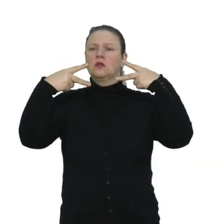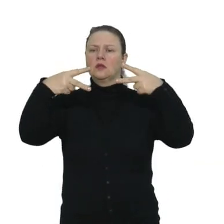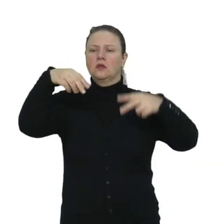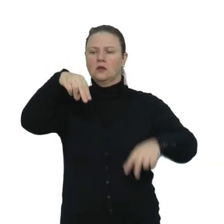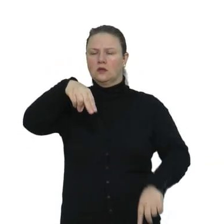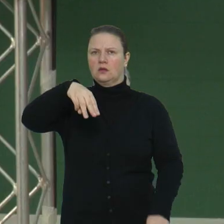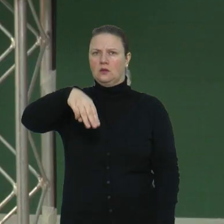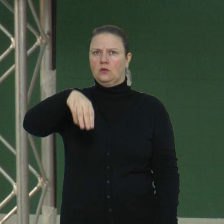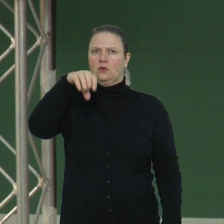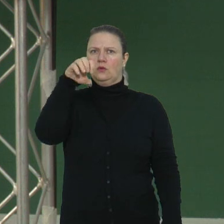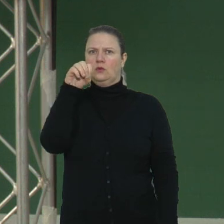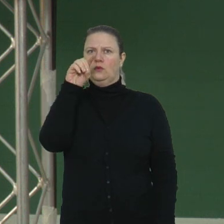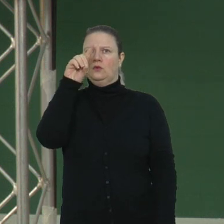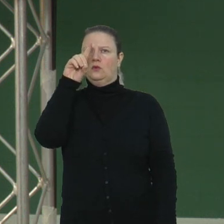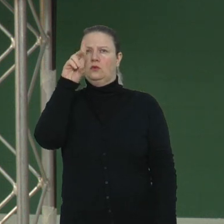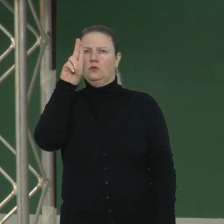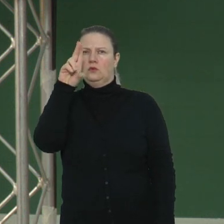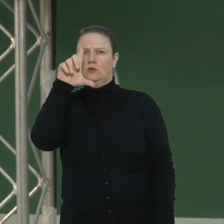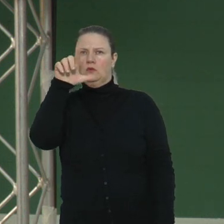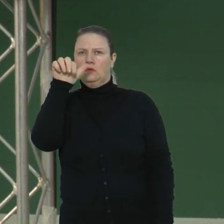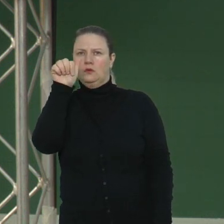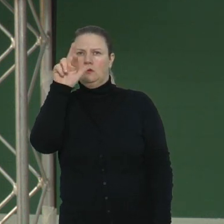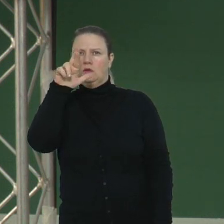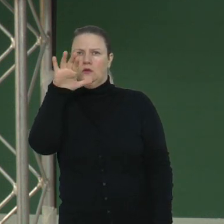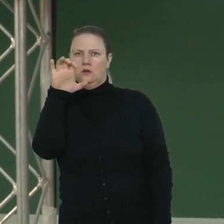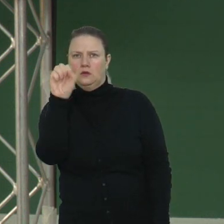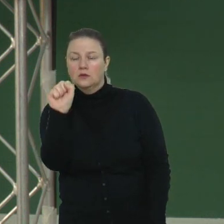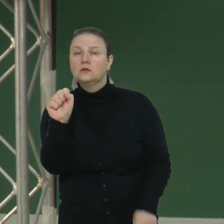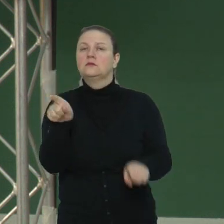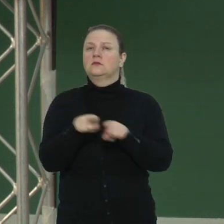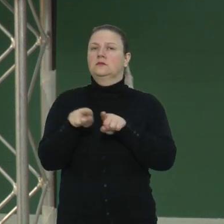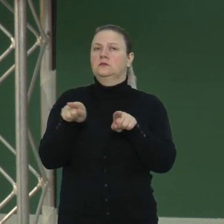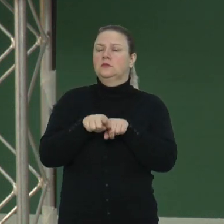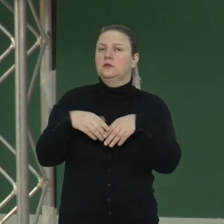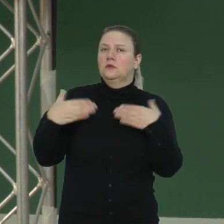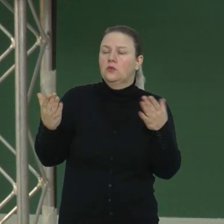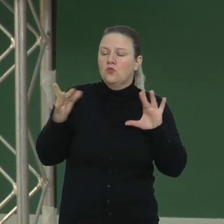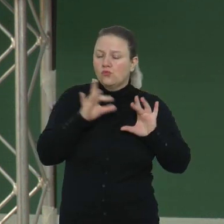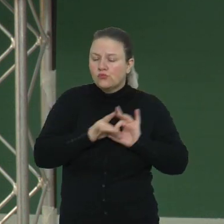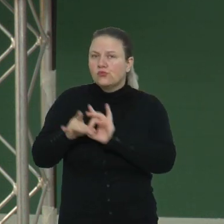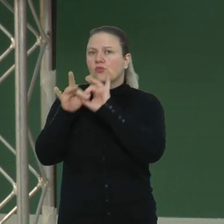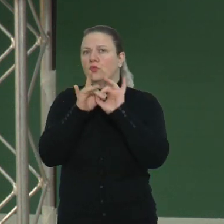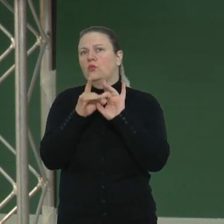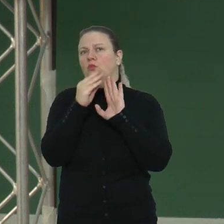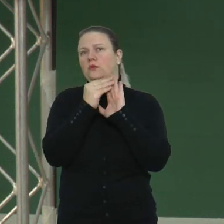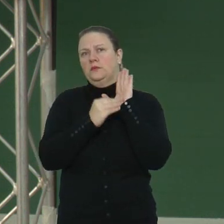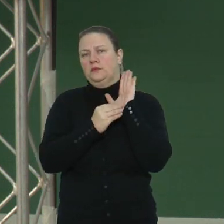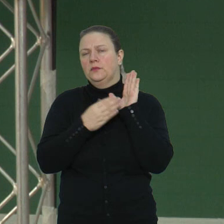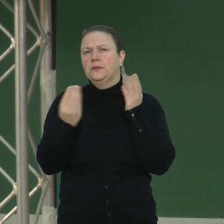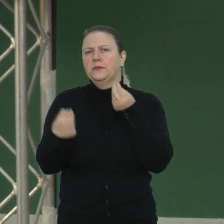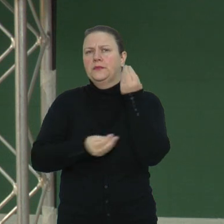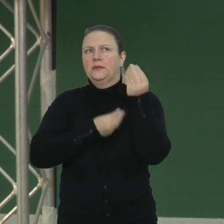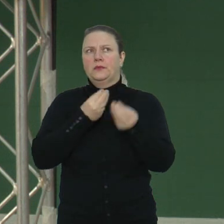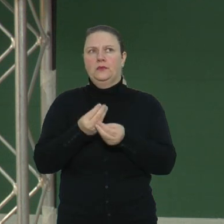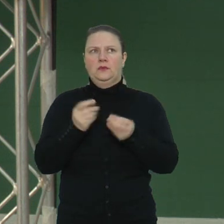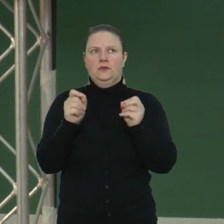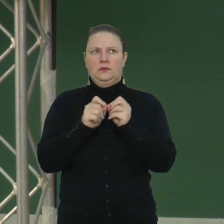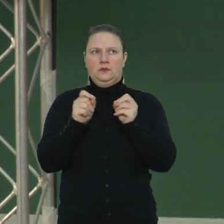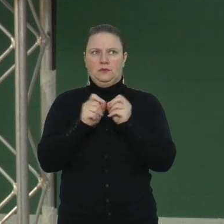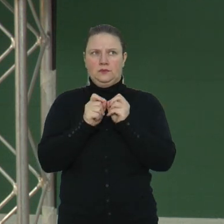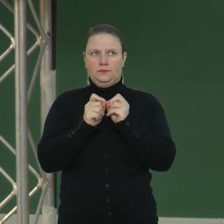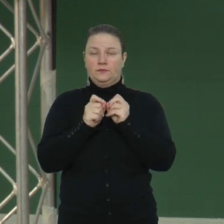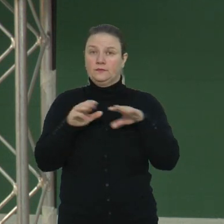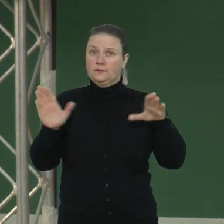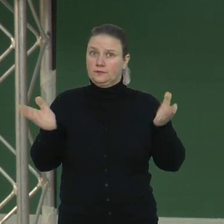já estudou inequação, já estudou também um pouco de módulo. Vamos agora unir essas duas, né? Vamos ver como que isso vai ficar.